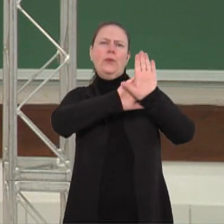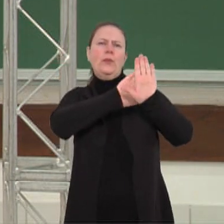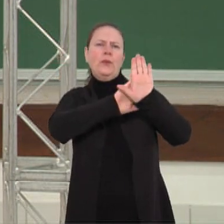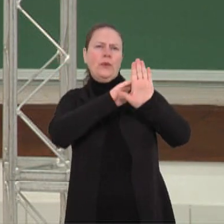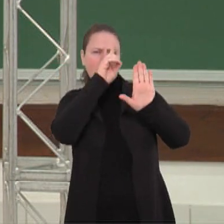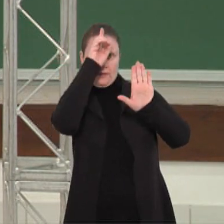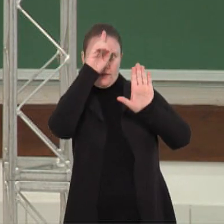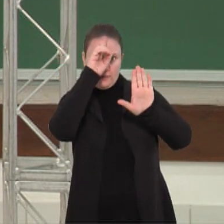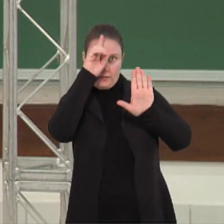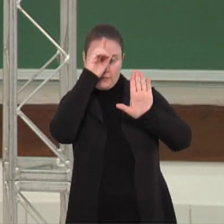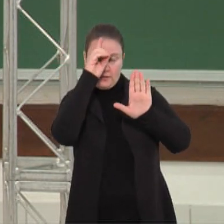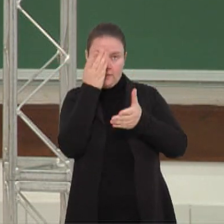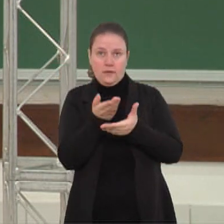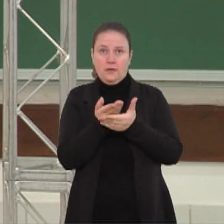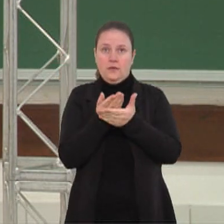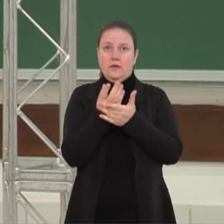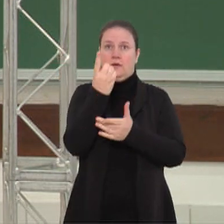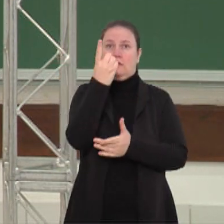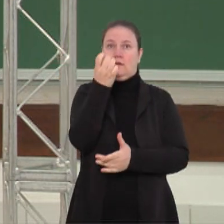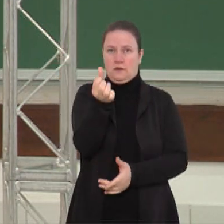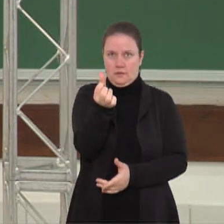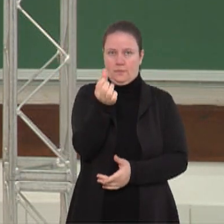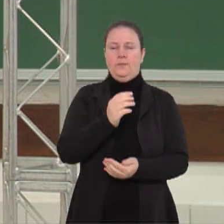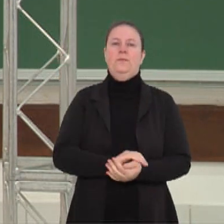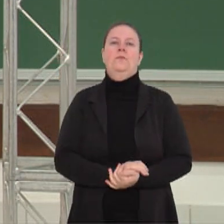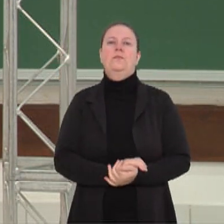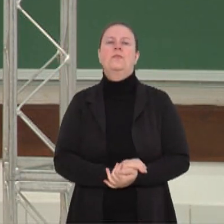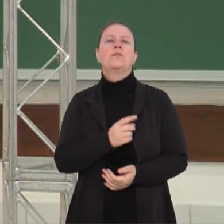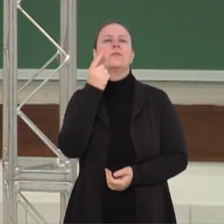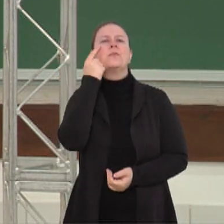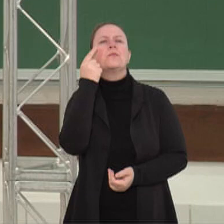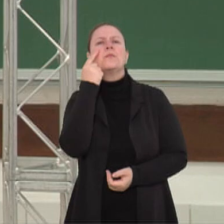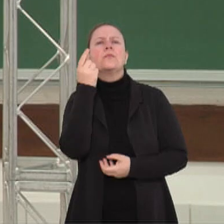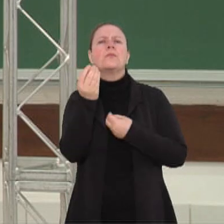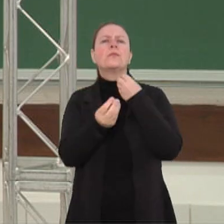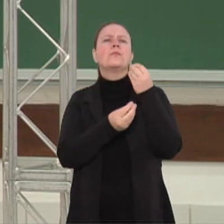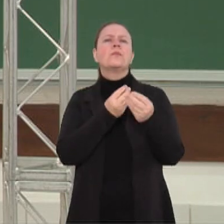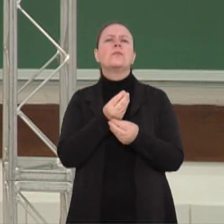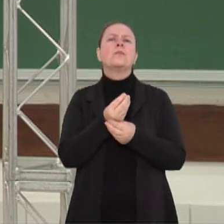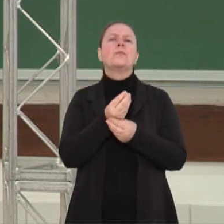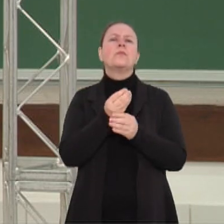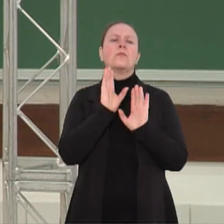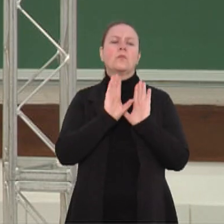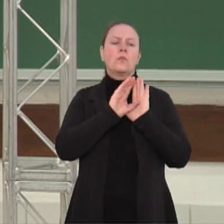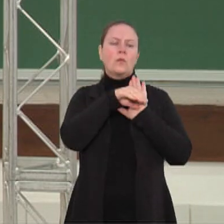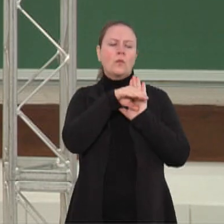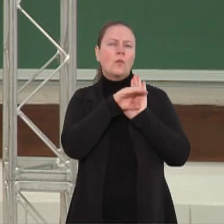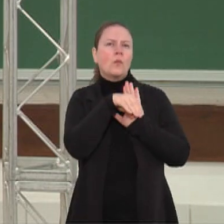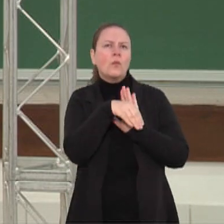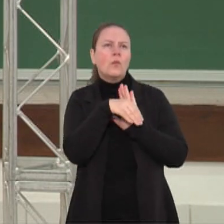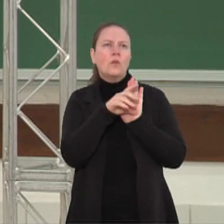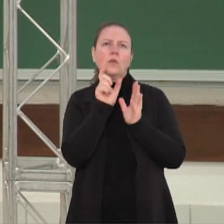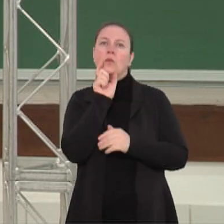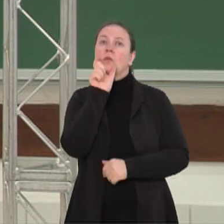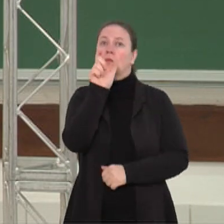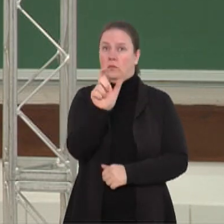na aula 16. Vejamos então um pouco sobre conceituar essa